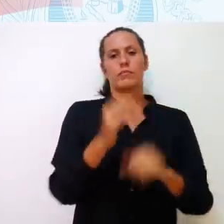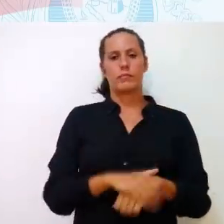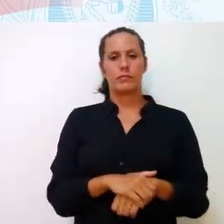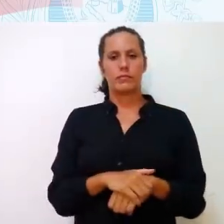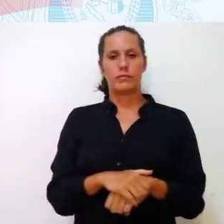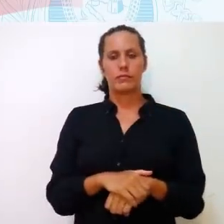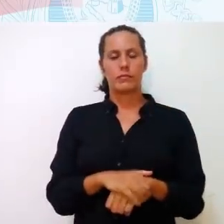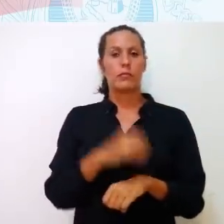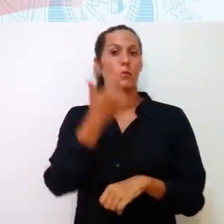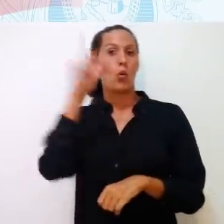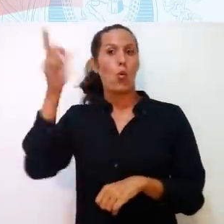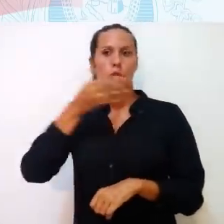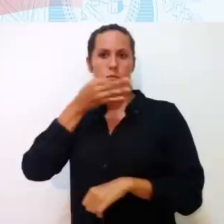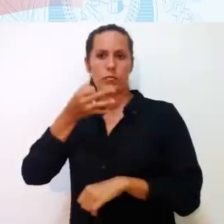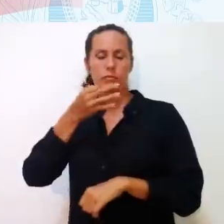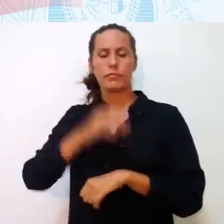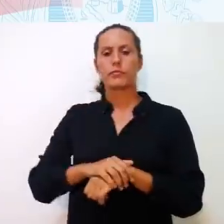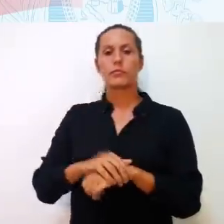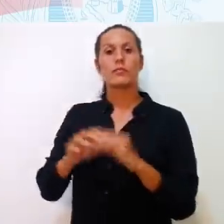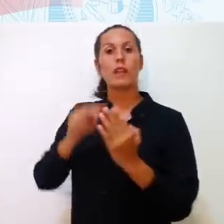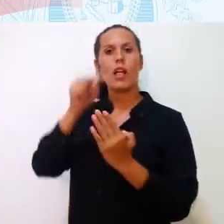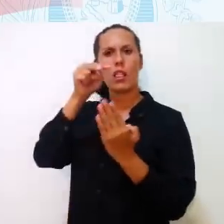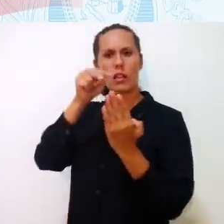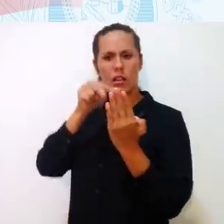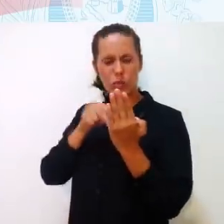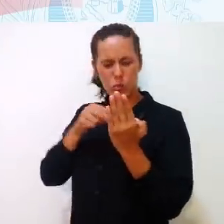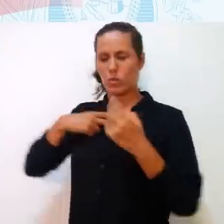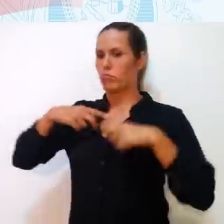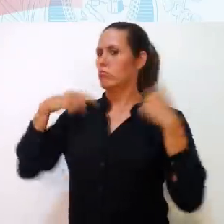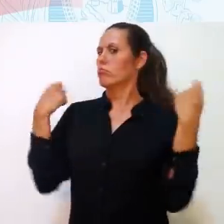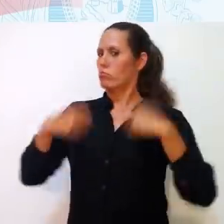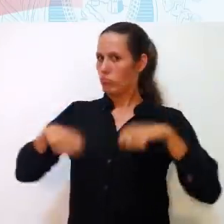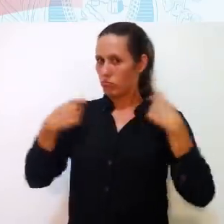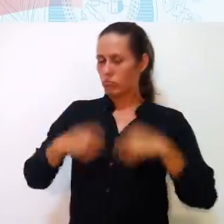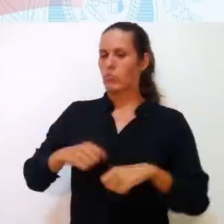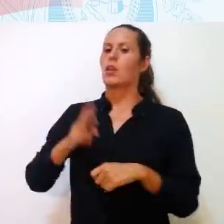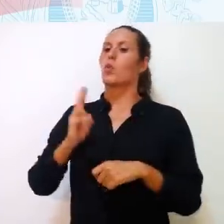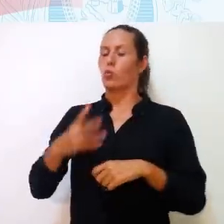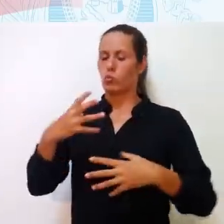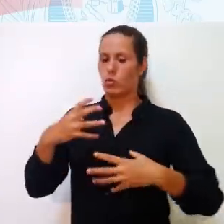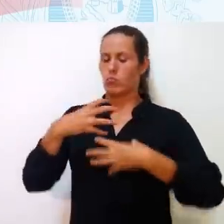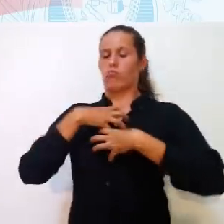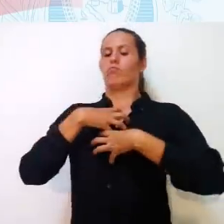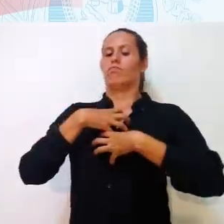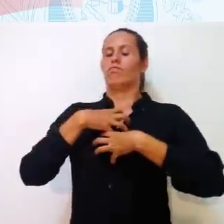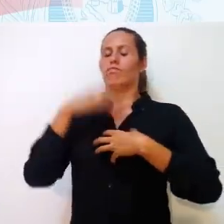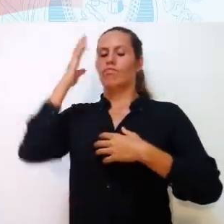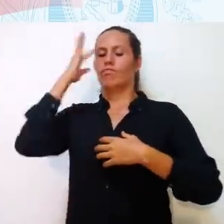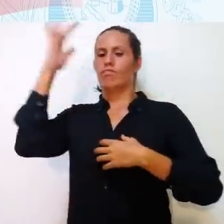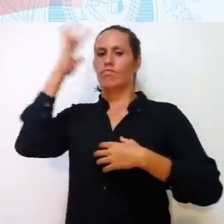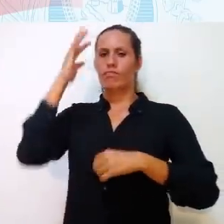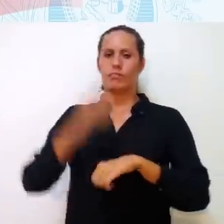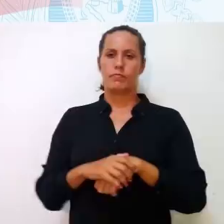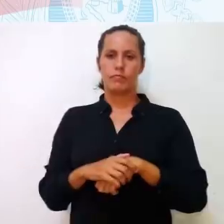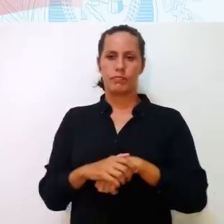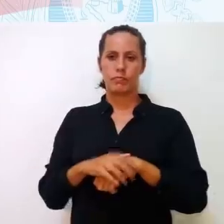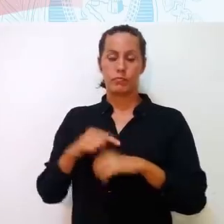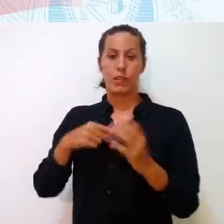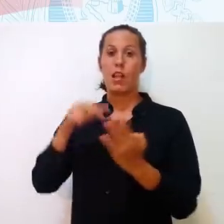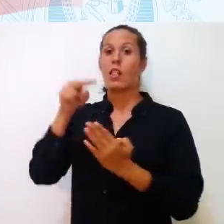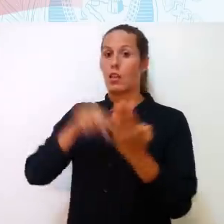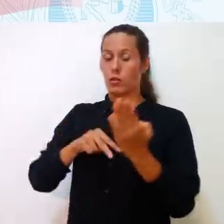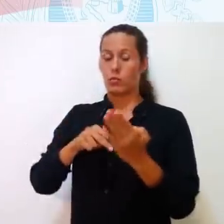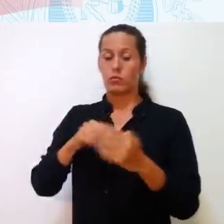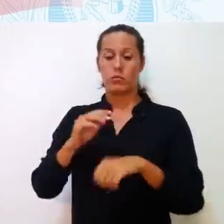severinos ao longo do seu percurso. Tem outra avaliação também. Leitura continua necessária e continua